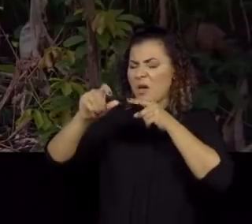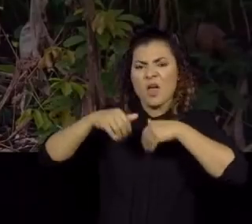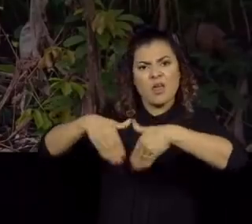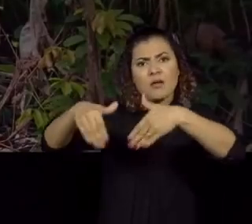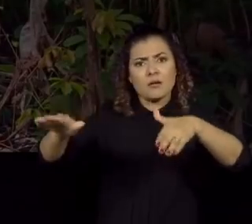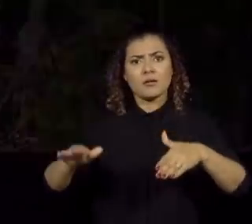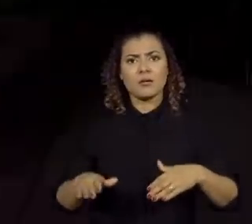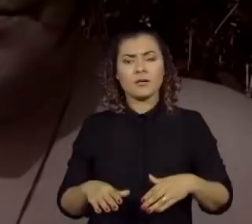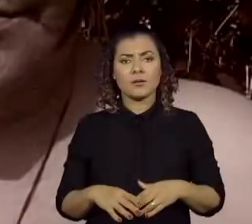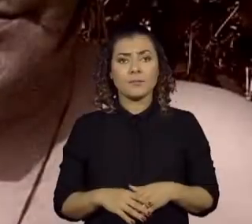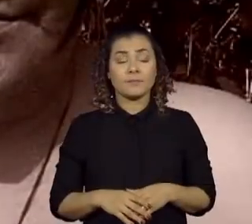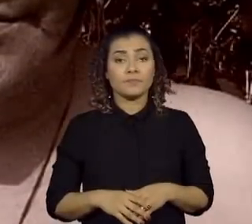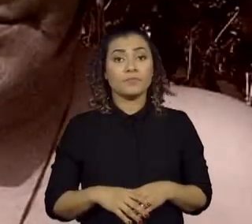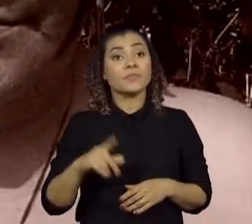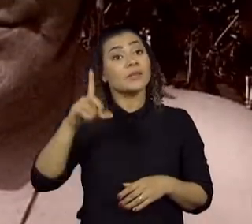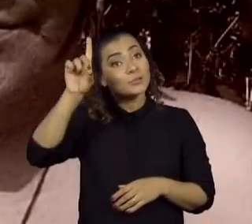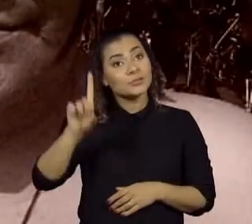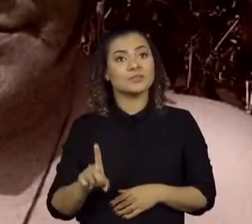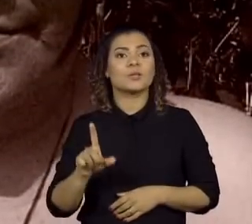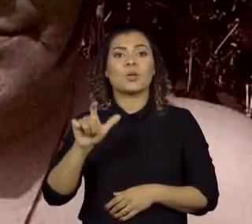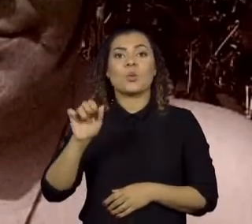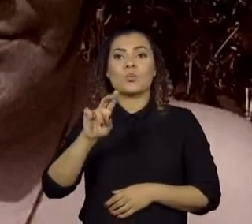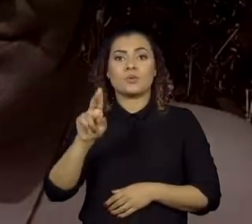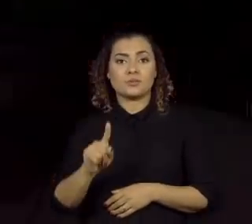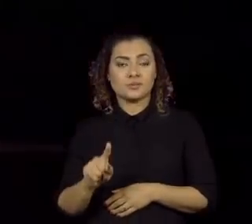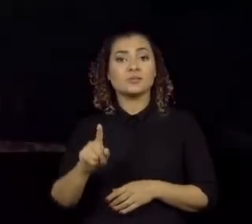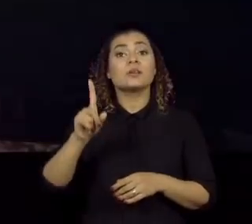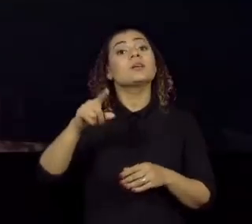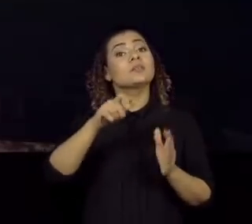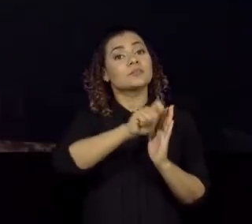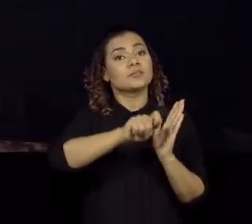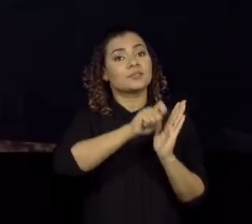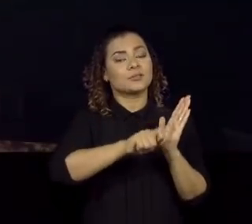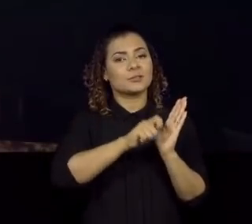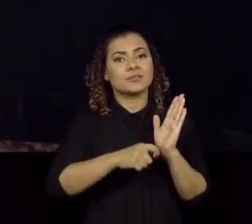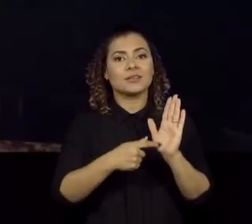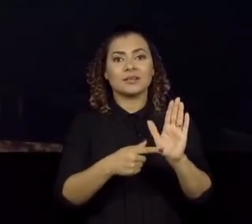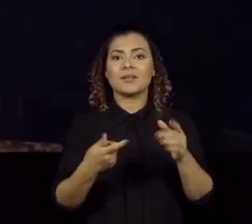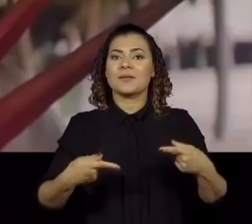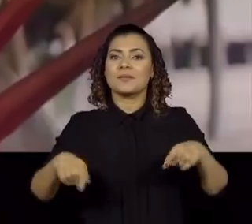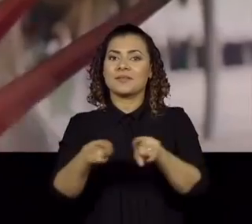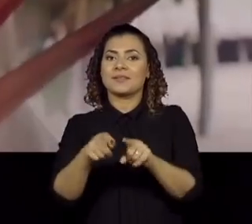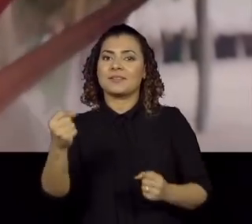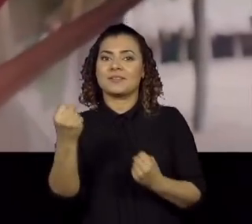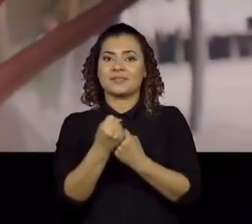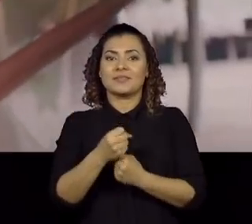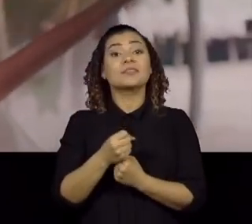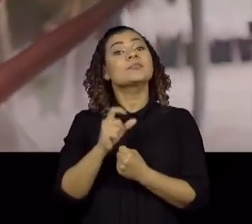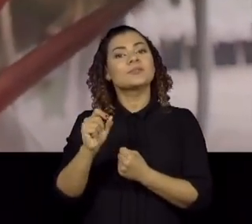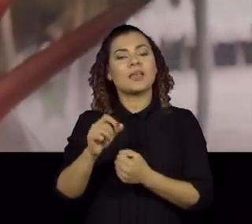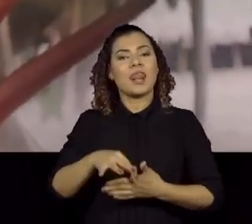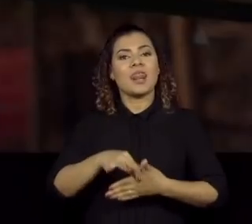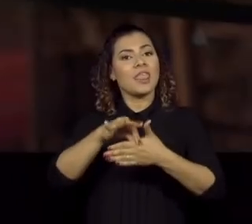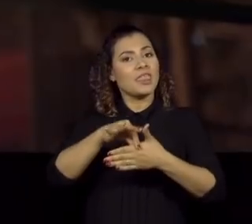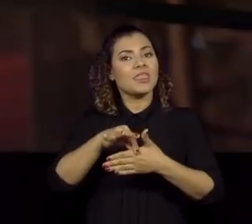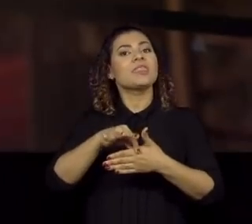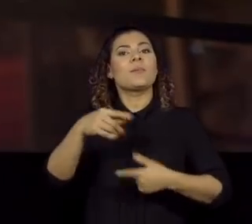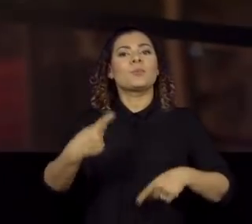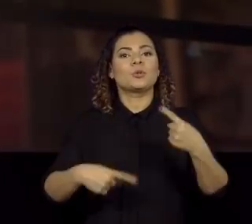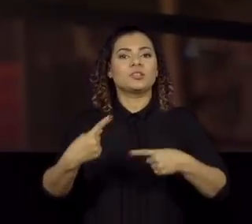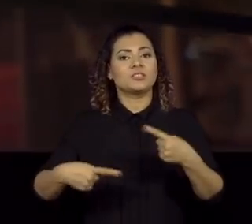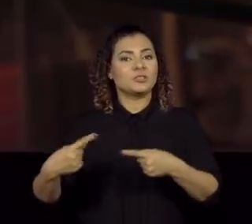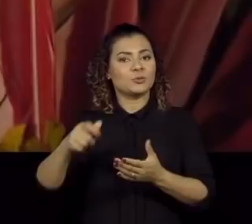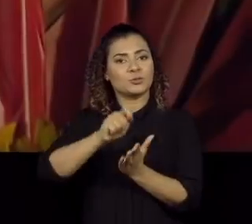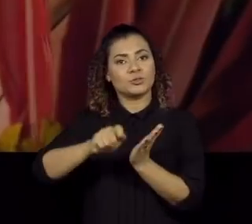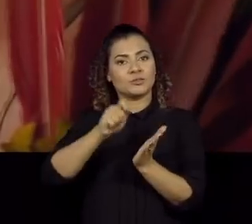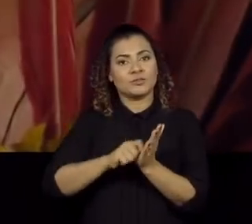A direção é do cineasta Luiz Bolognese. No roteiro, ele teve como parceiro o xamã, líder político e